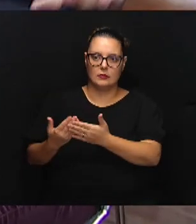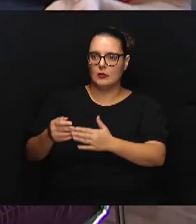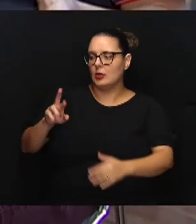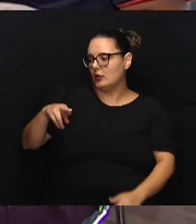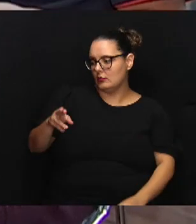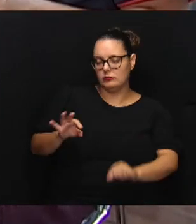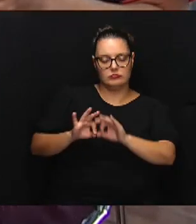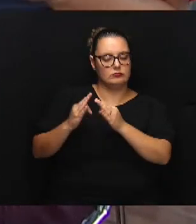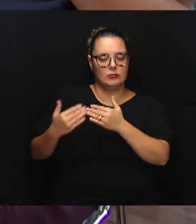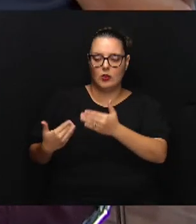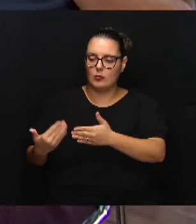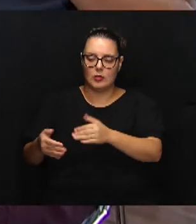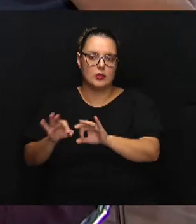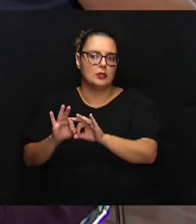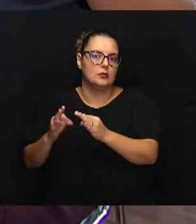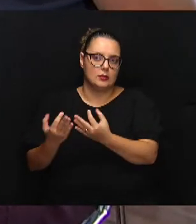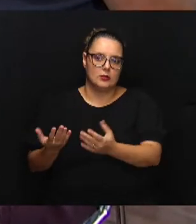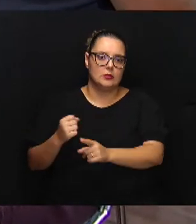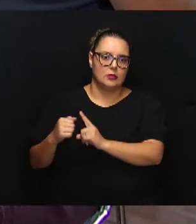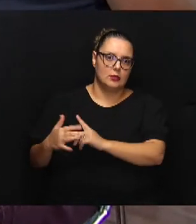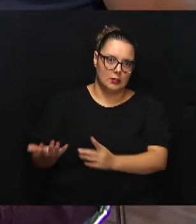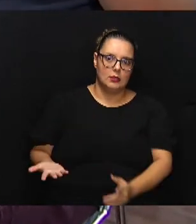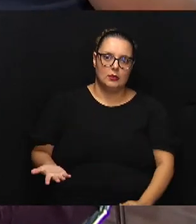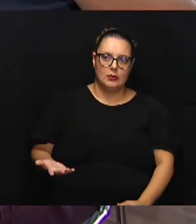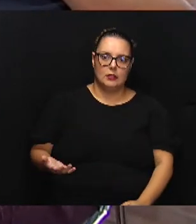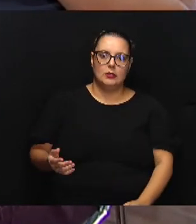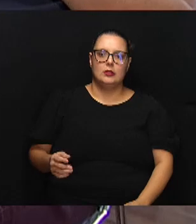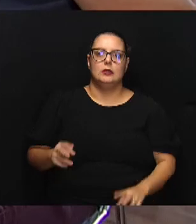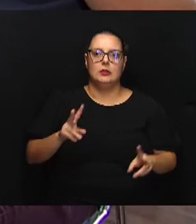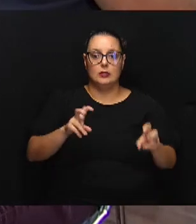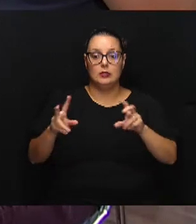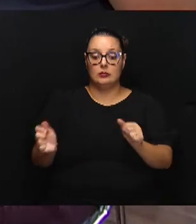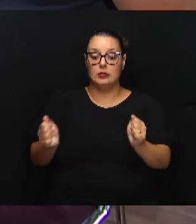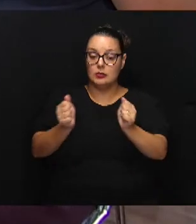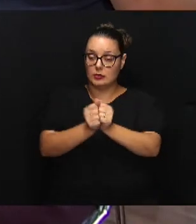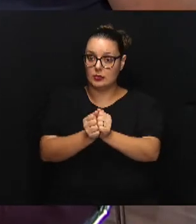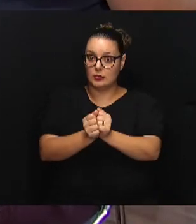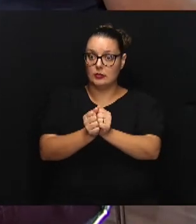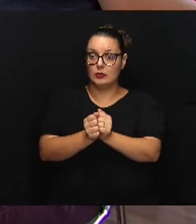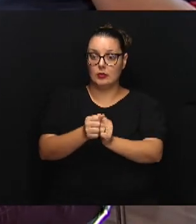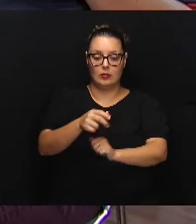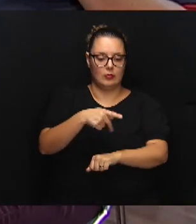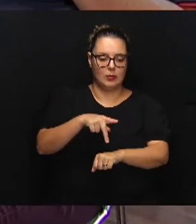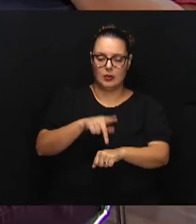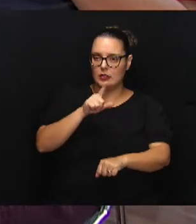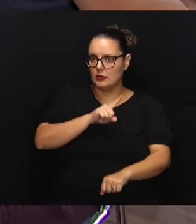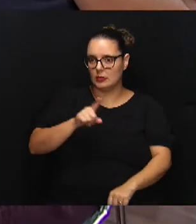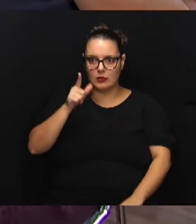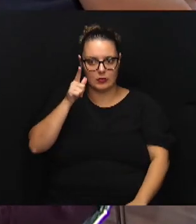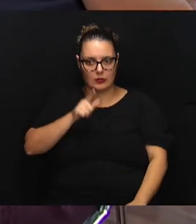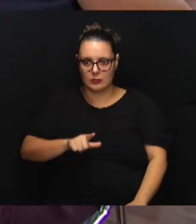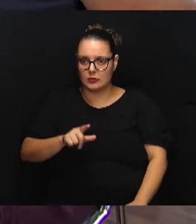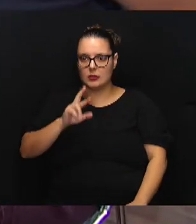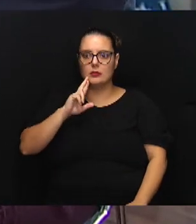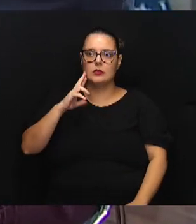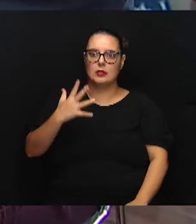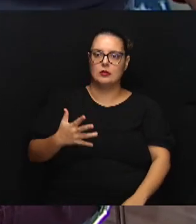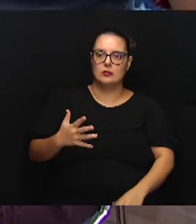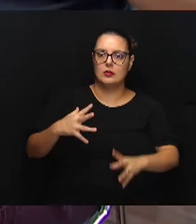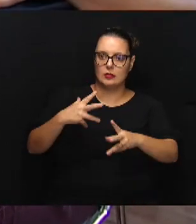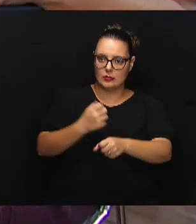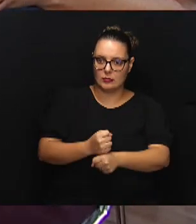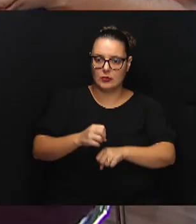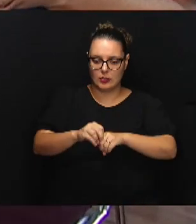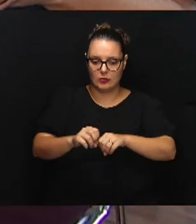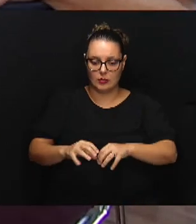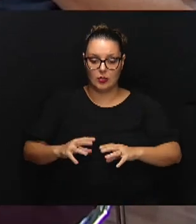processo social, né? Então, esses dois temas caminham juntos, né? Enquanto o país não resolver plenamente uma educação universal